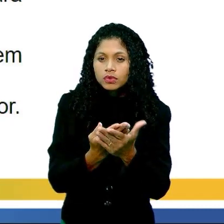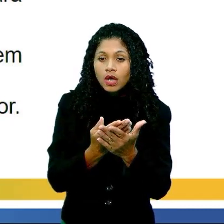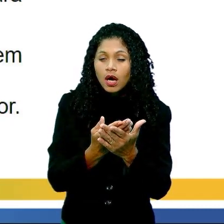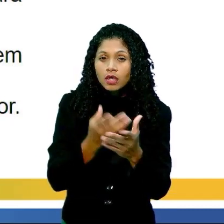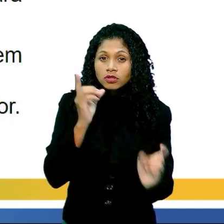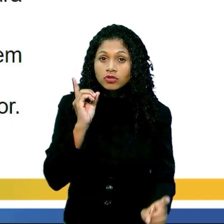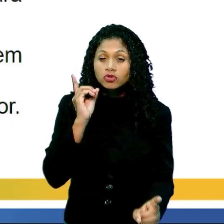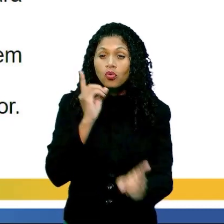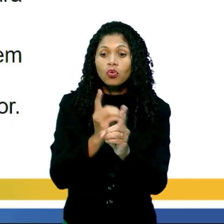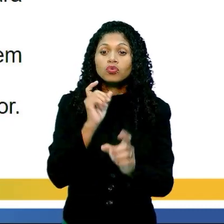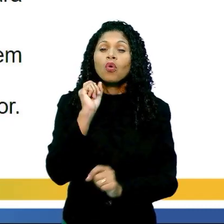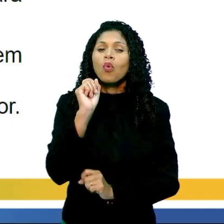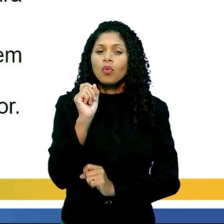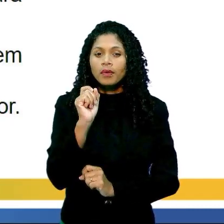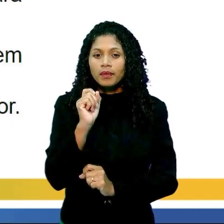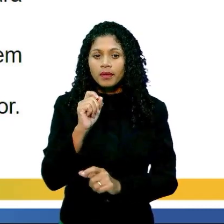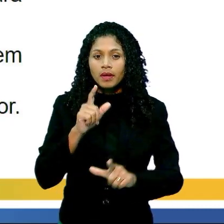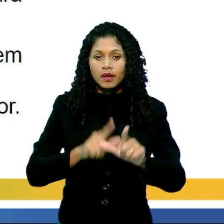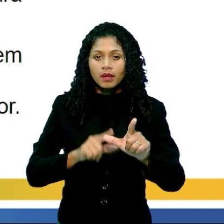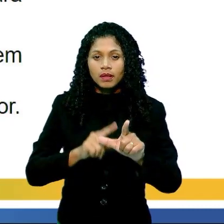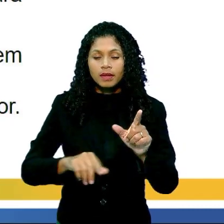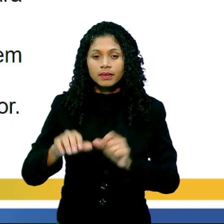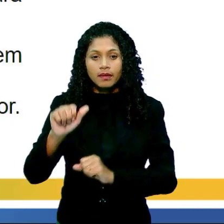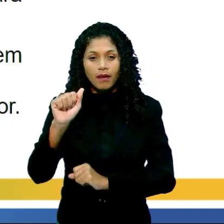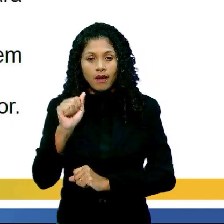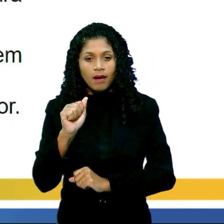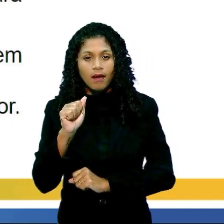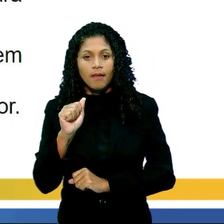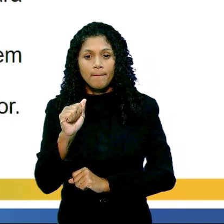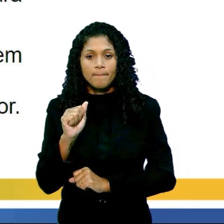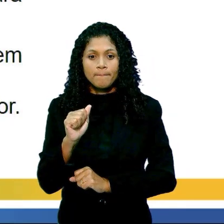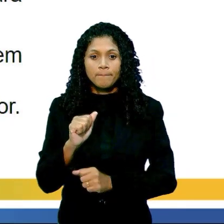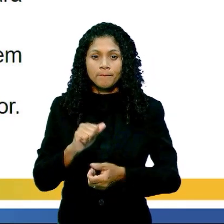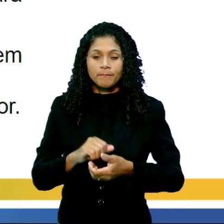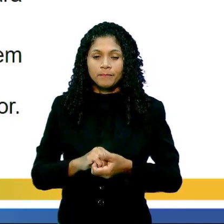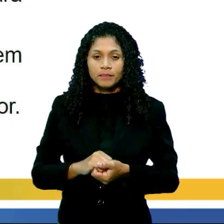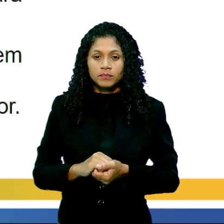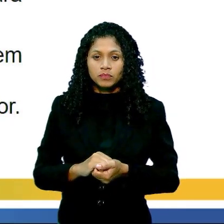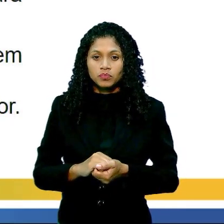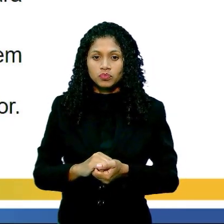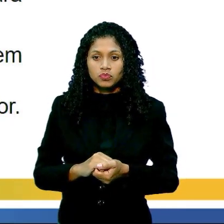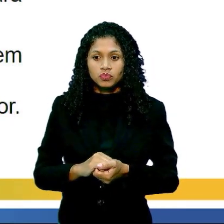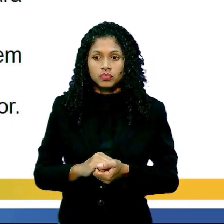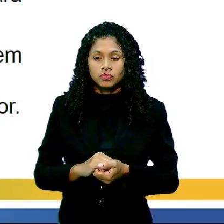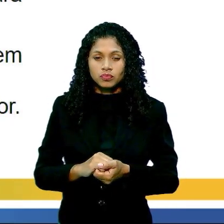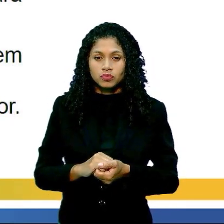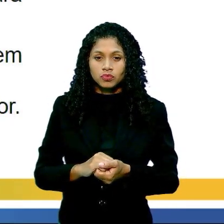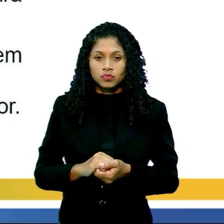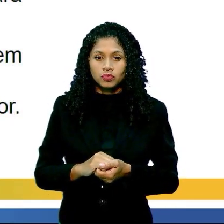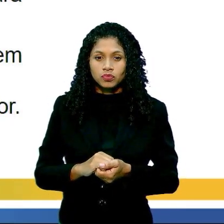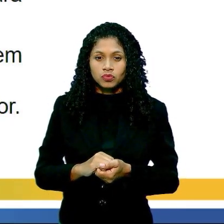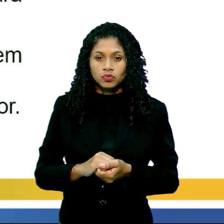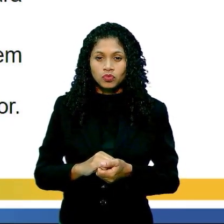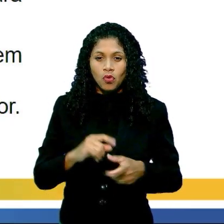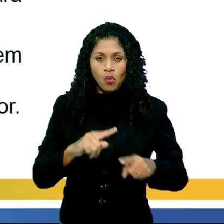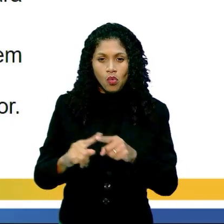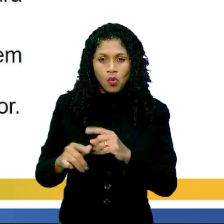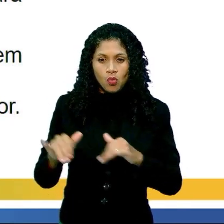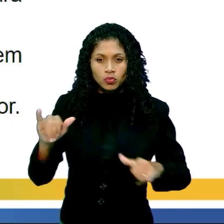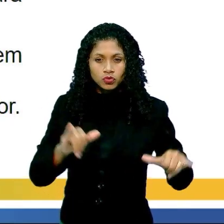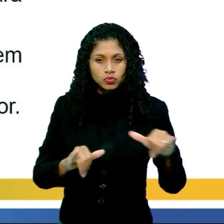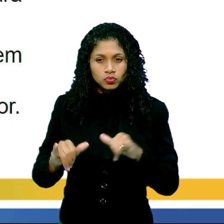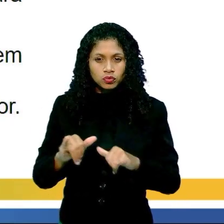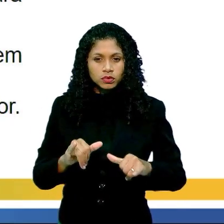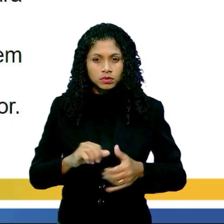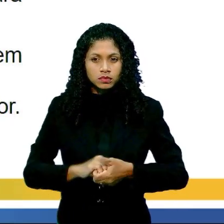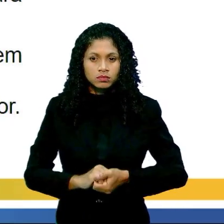morfina produzidos por humanos são manipulados no Missouri. Seria essa a nossa alternativa?